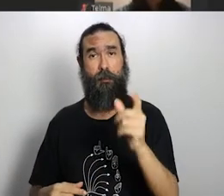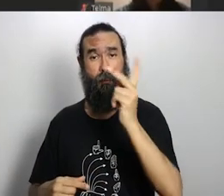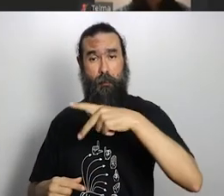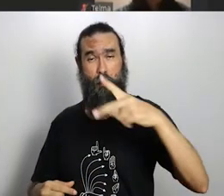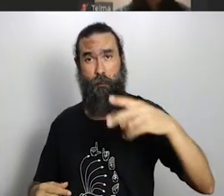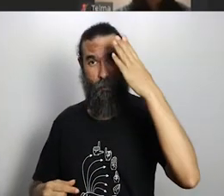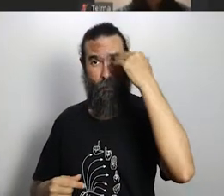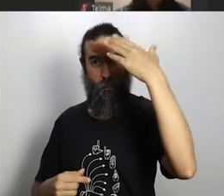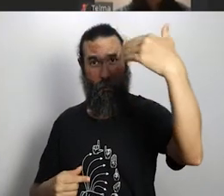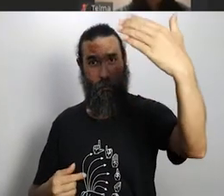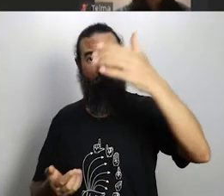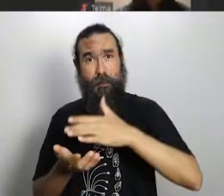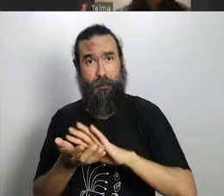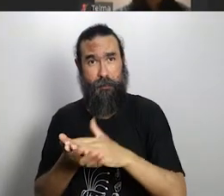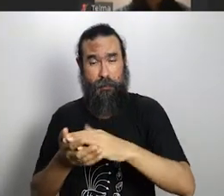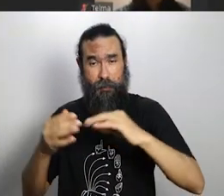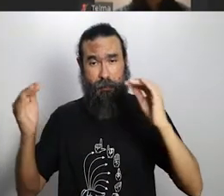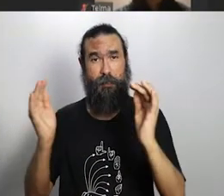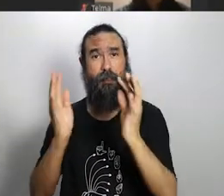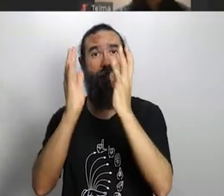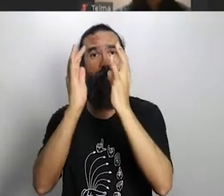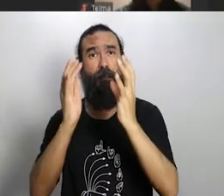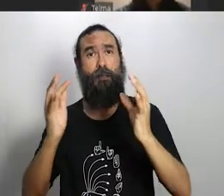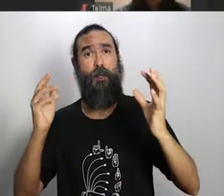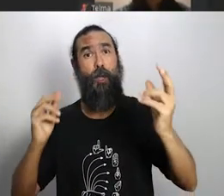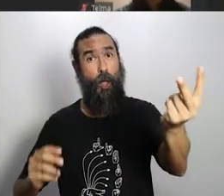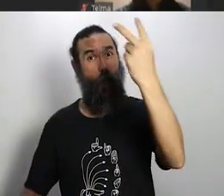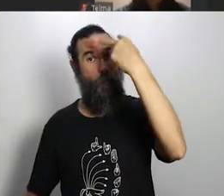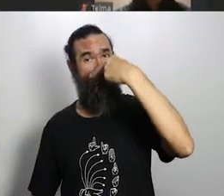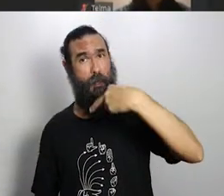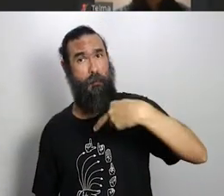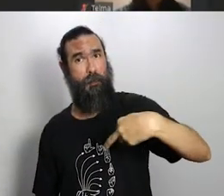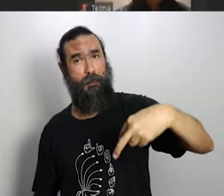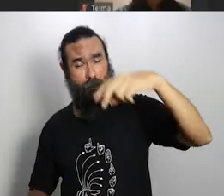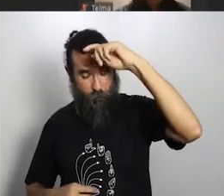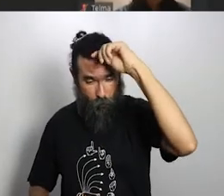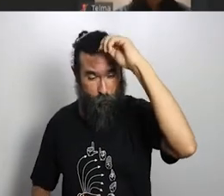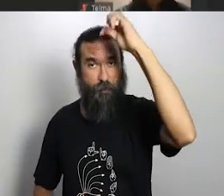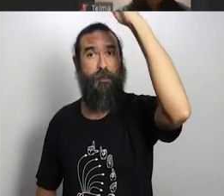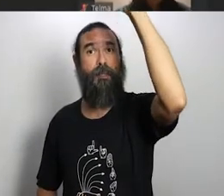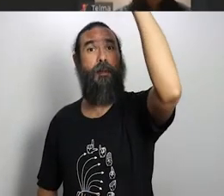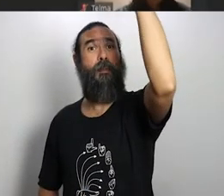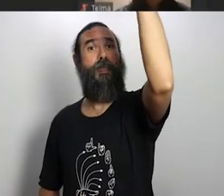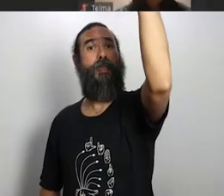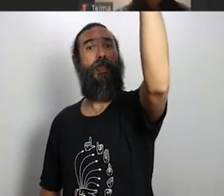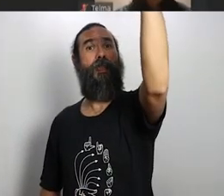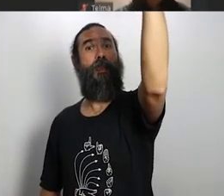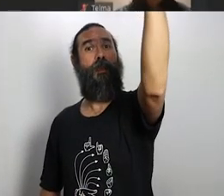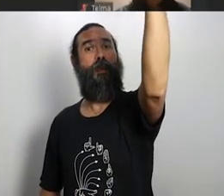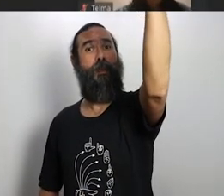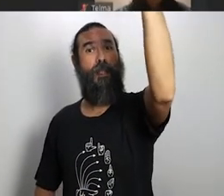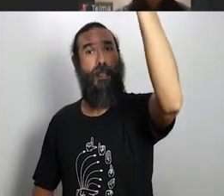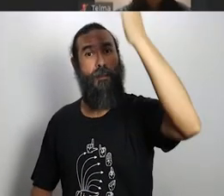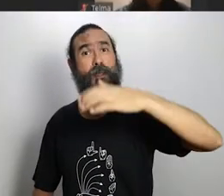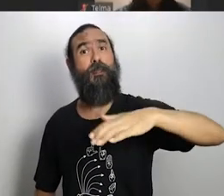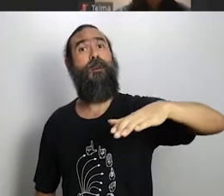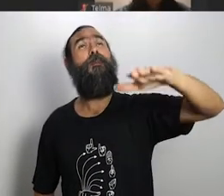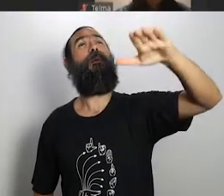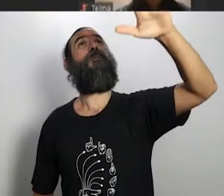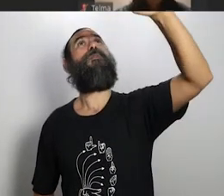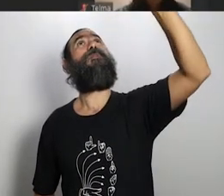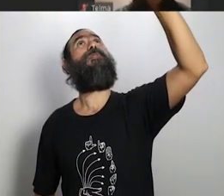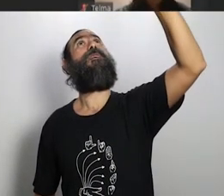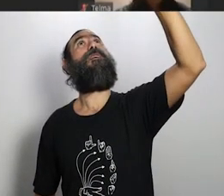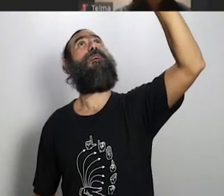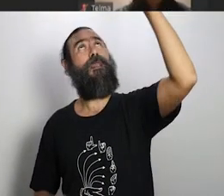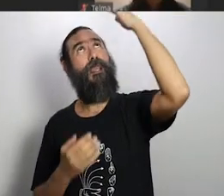cirandeiro. Olhou para mim e tirou o seu chapéu, levantou a mão para o céu e